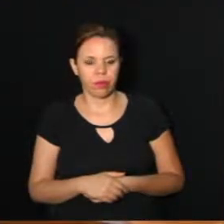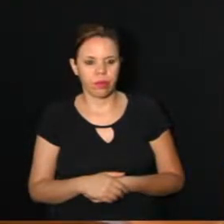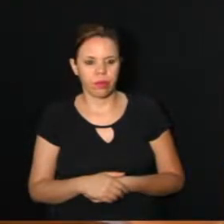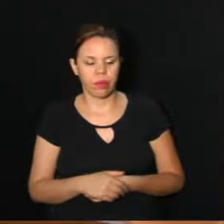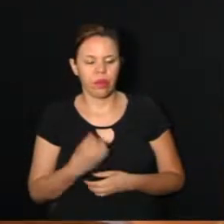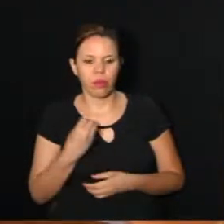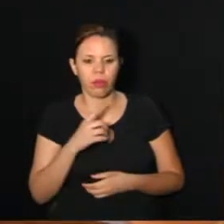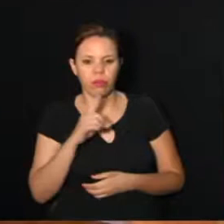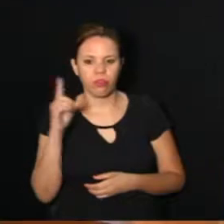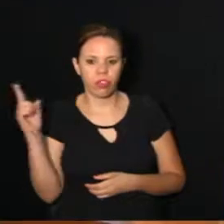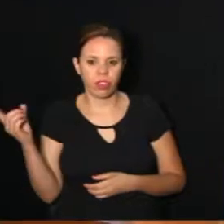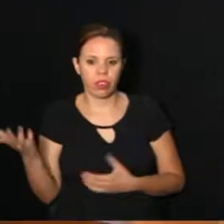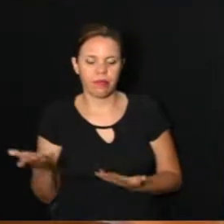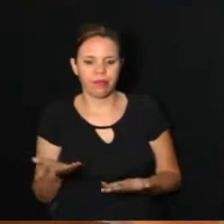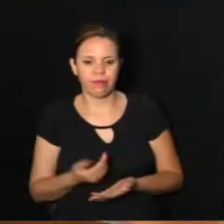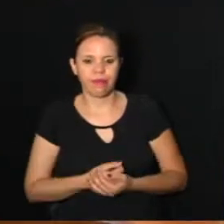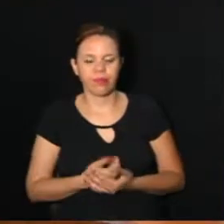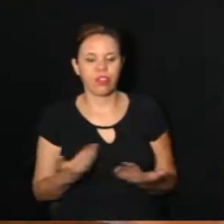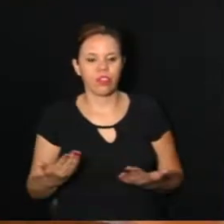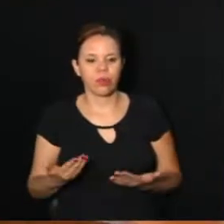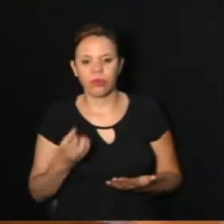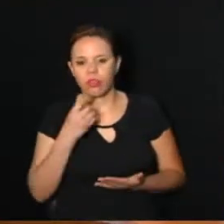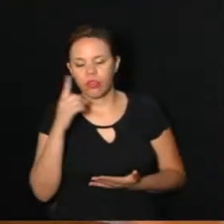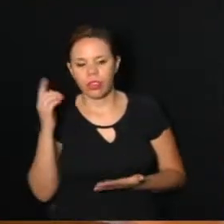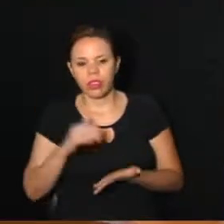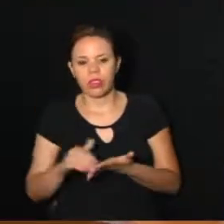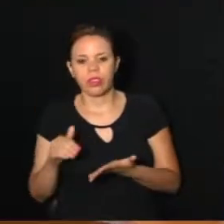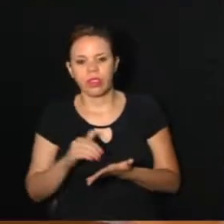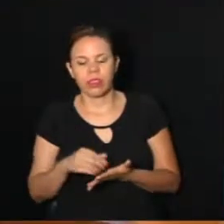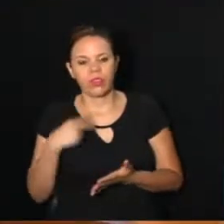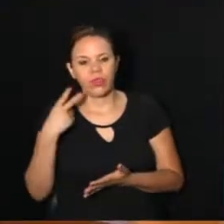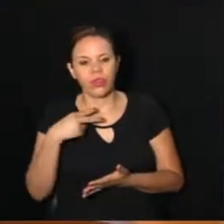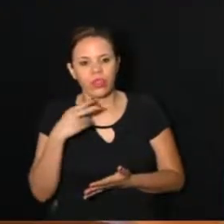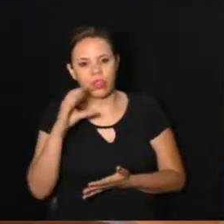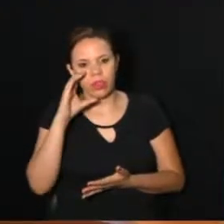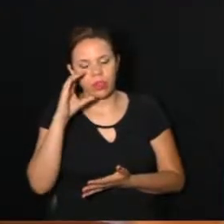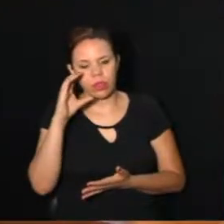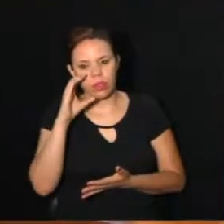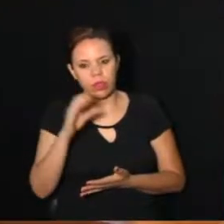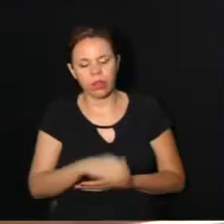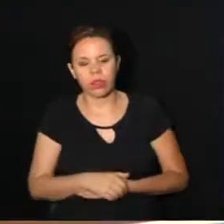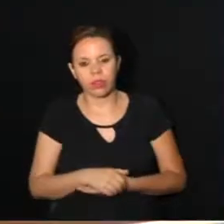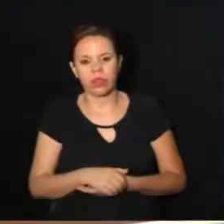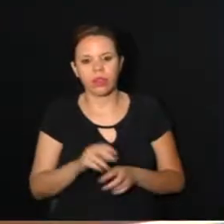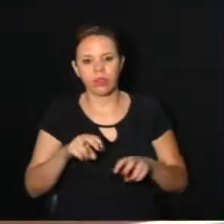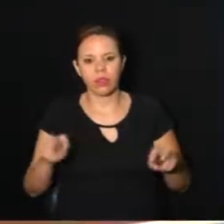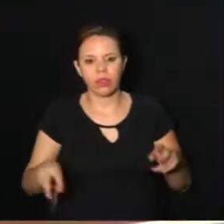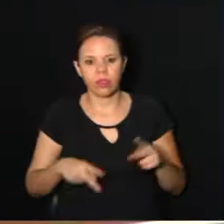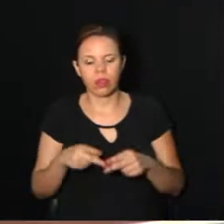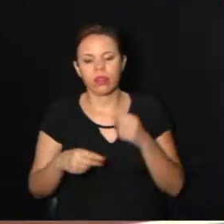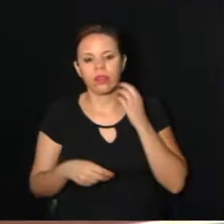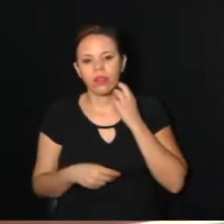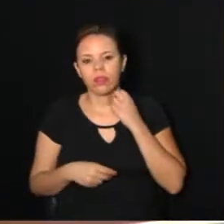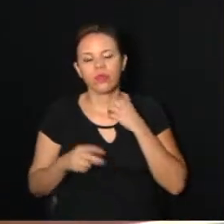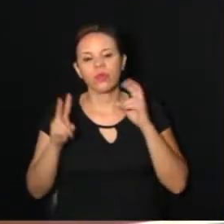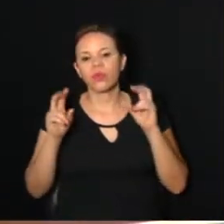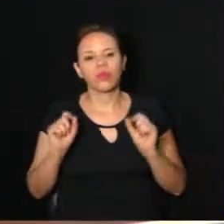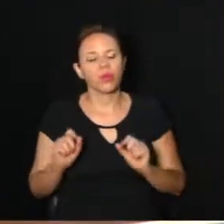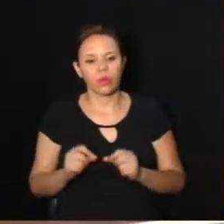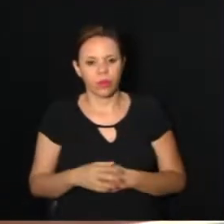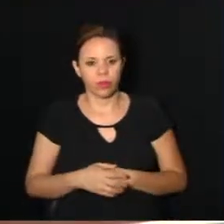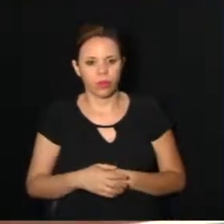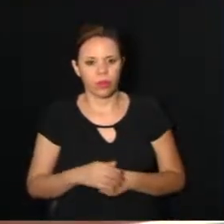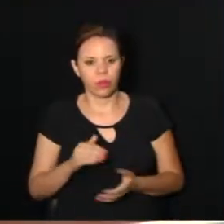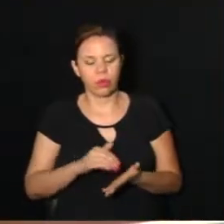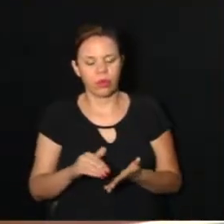Bom dia, secretário, bom dia, vereador Cirilo, bom dia, mesa. O assunto é o seguinte, o